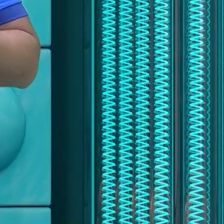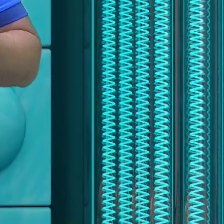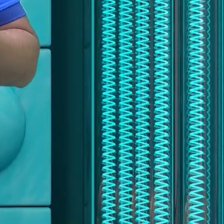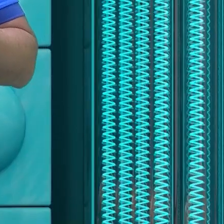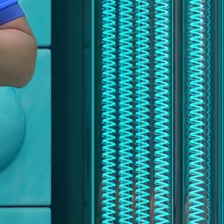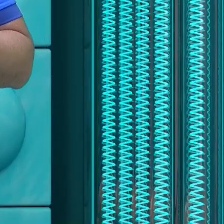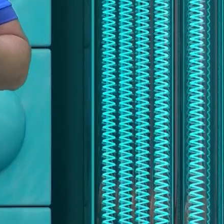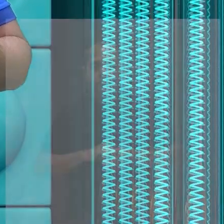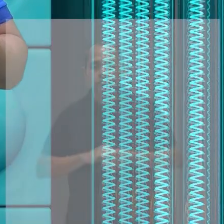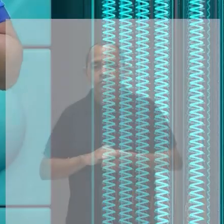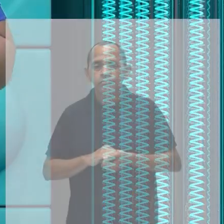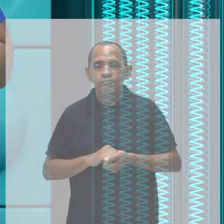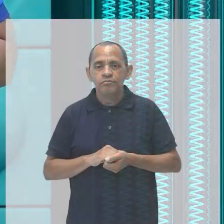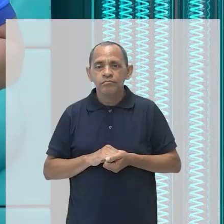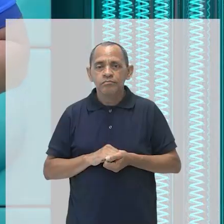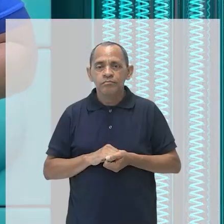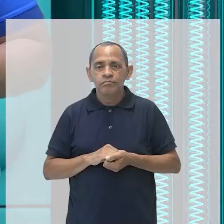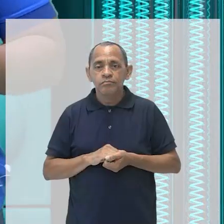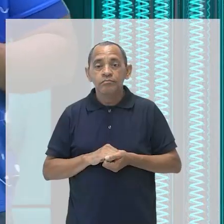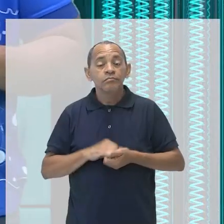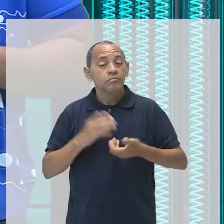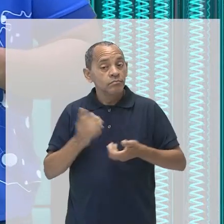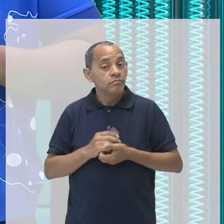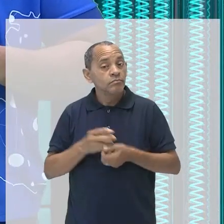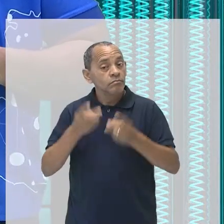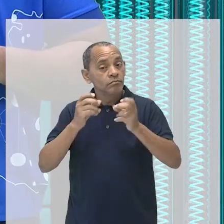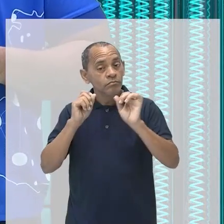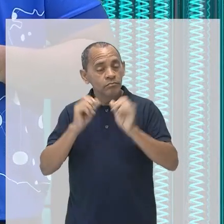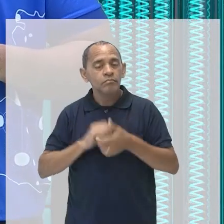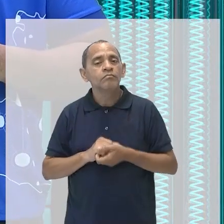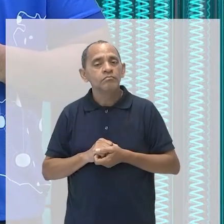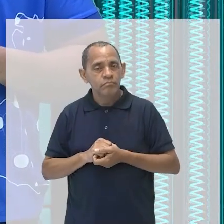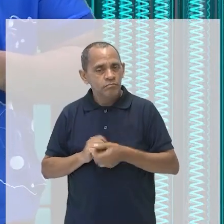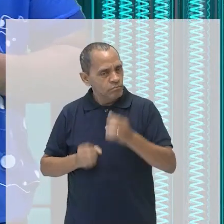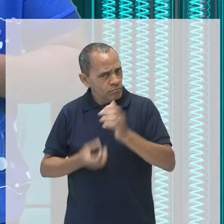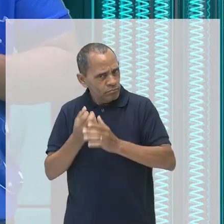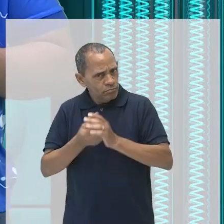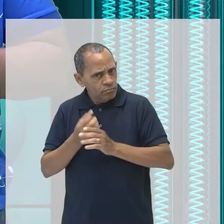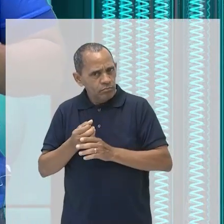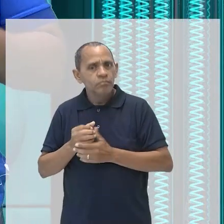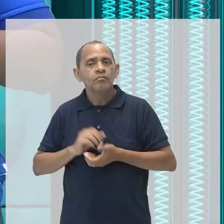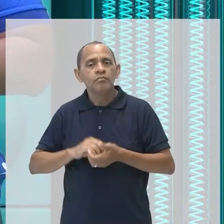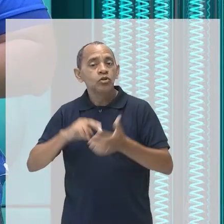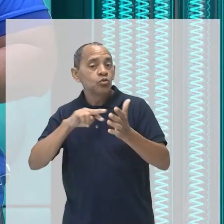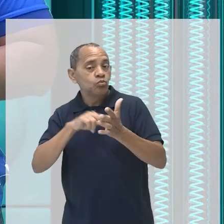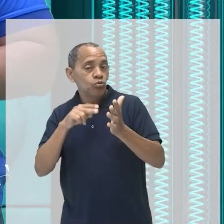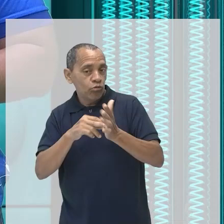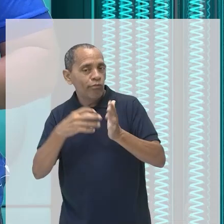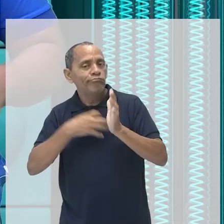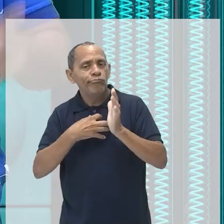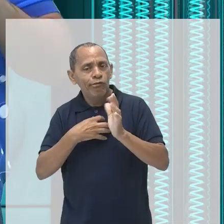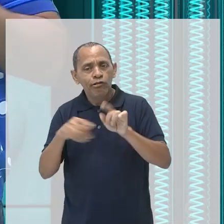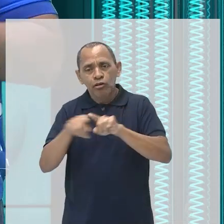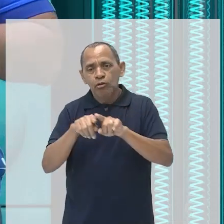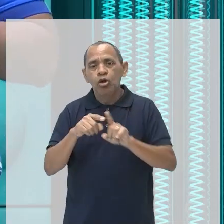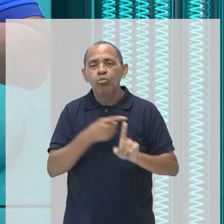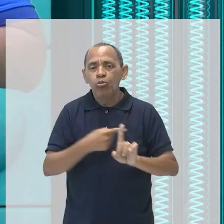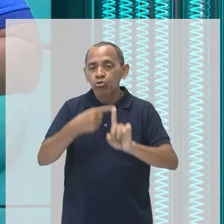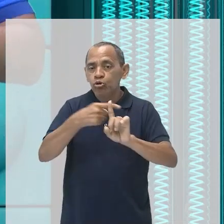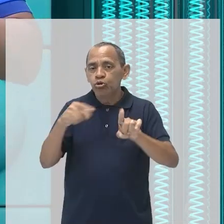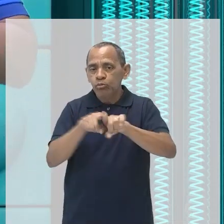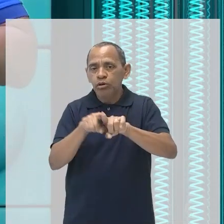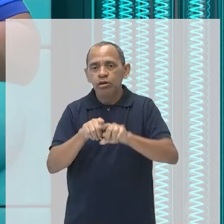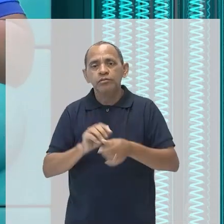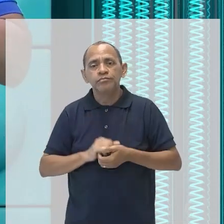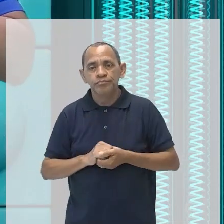também, ela gera esse efeito de sentido positivo para a ideia que está sendo divulgada, que está sendo aí trabalhada no texto. Agora vamos